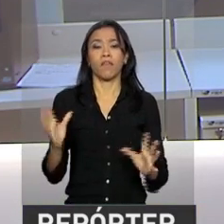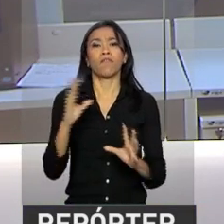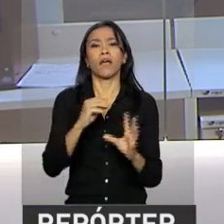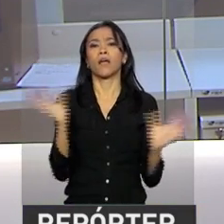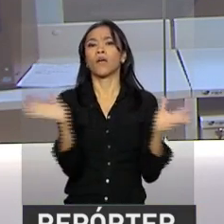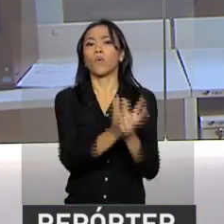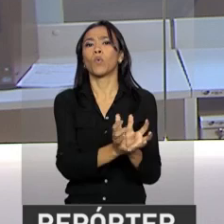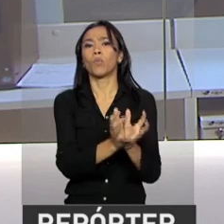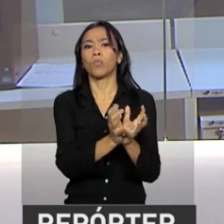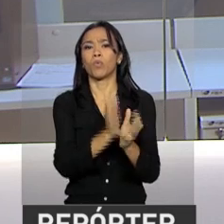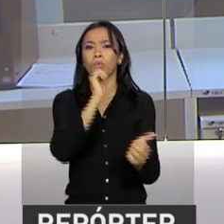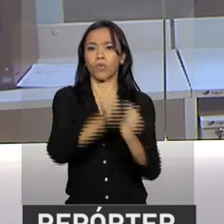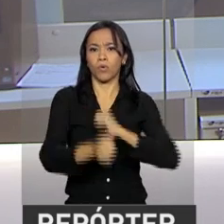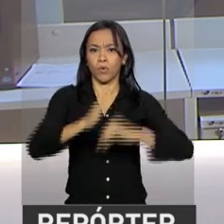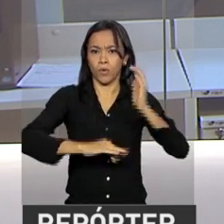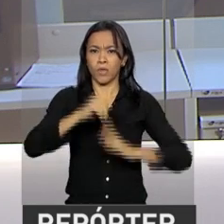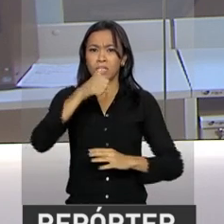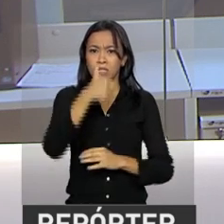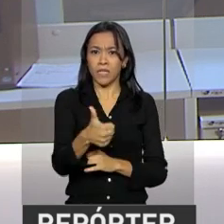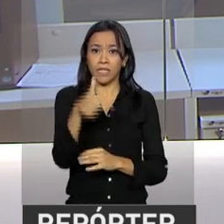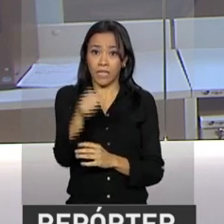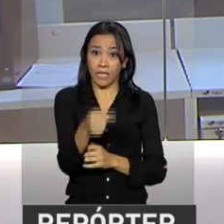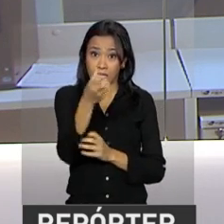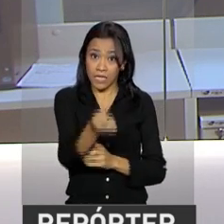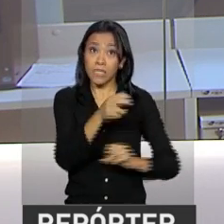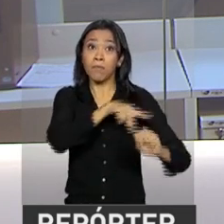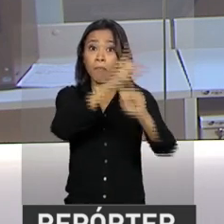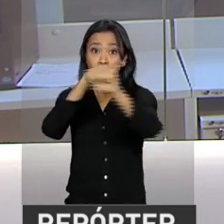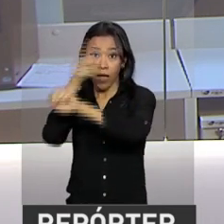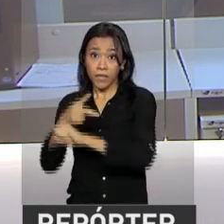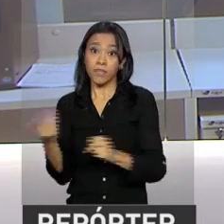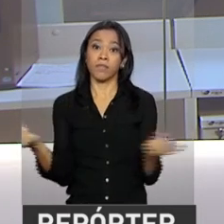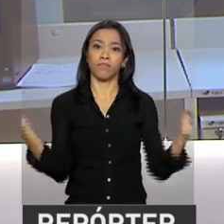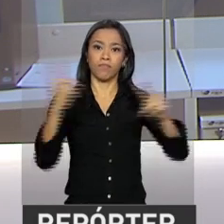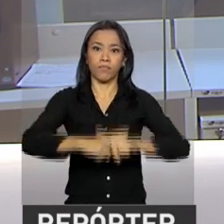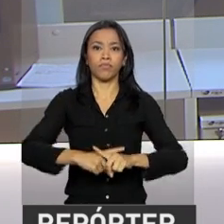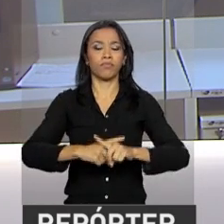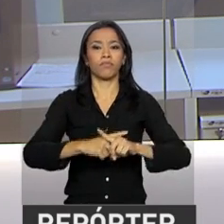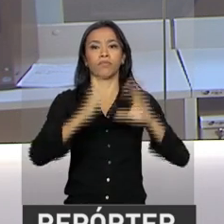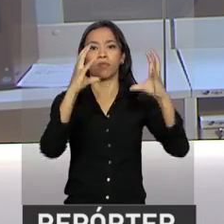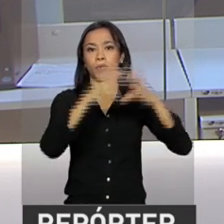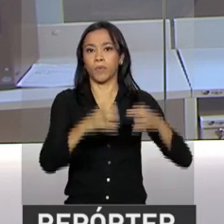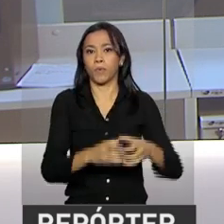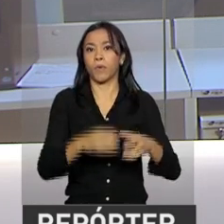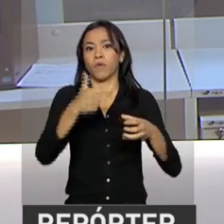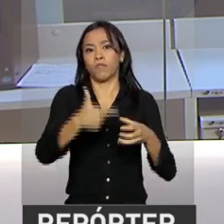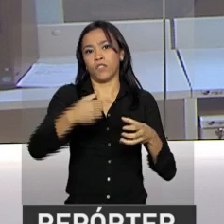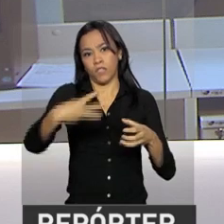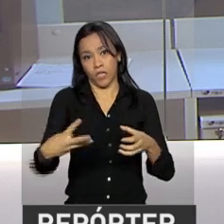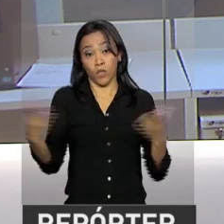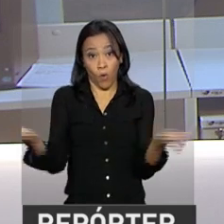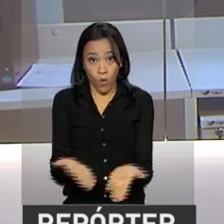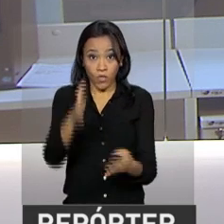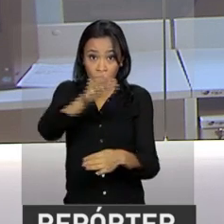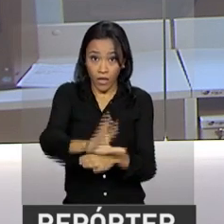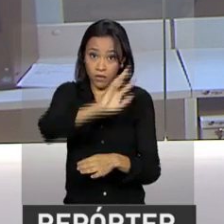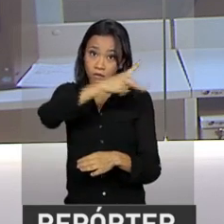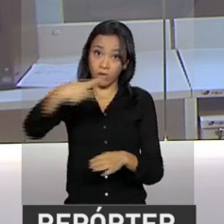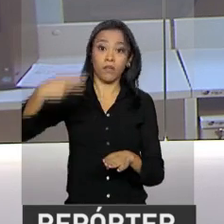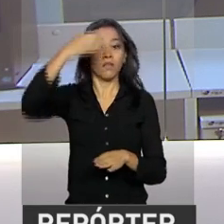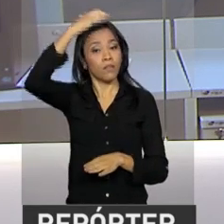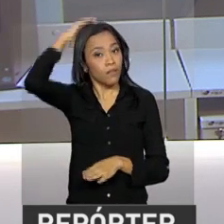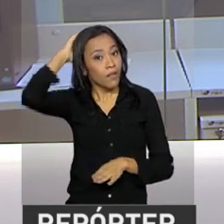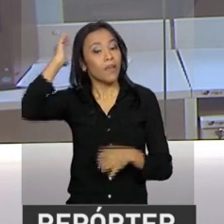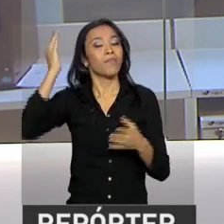atletas de 176 países que vão competir em 23 esportes hoje às três da tarde o presidente em